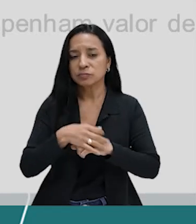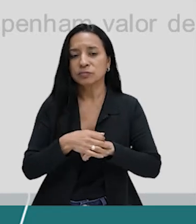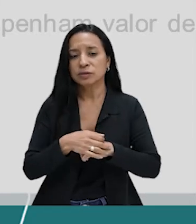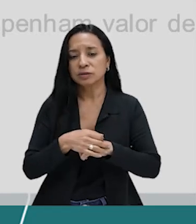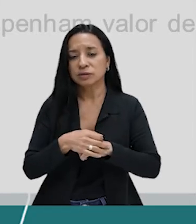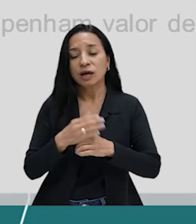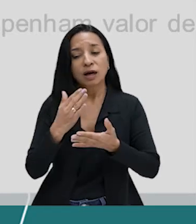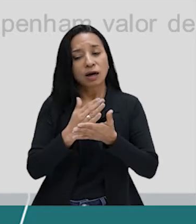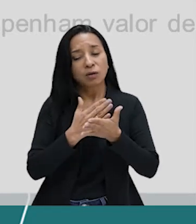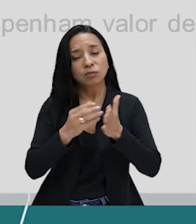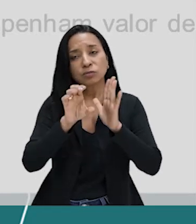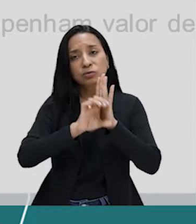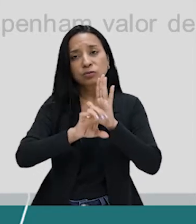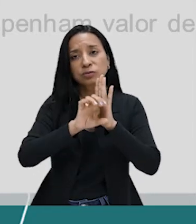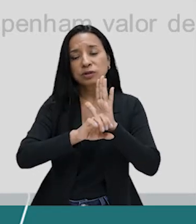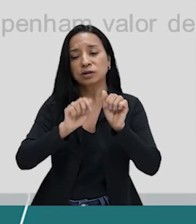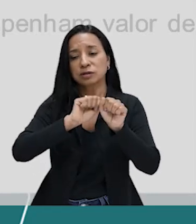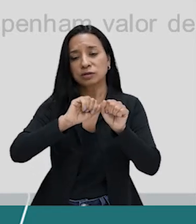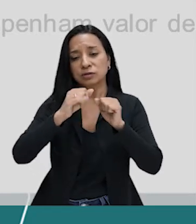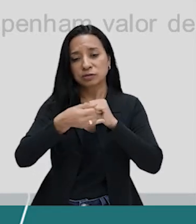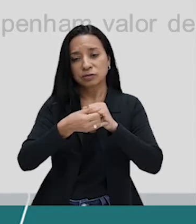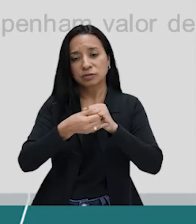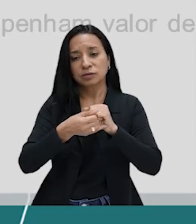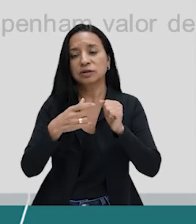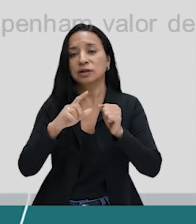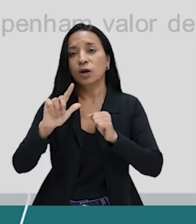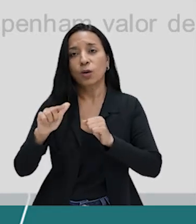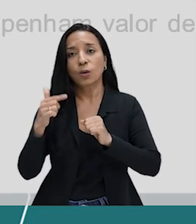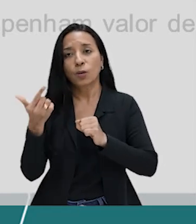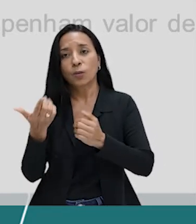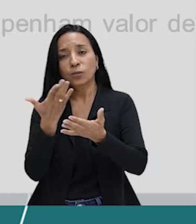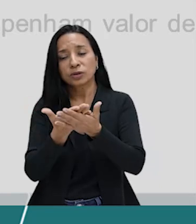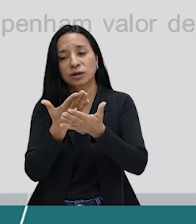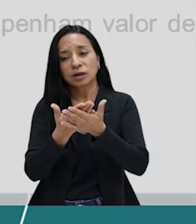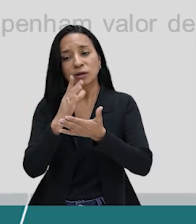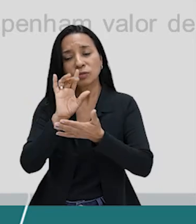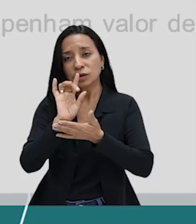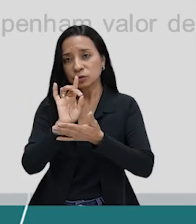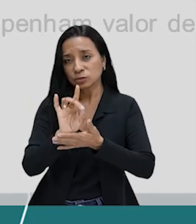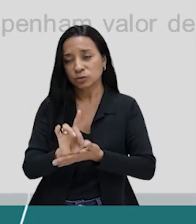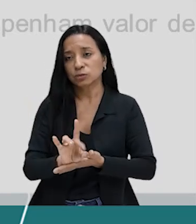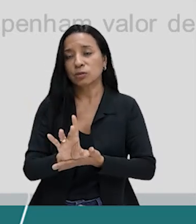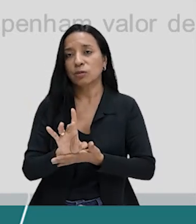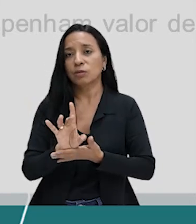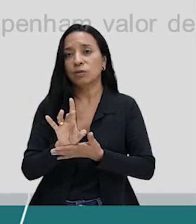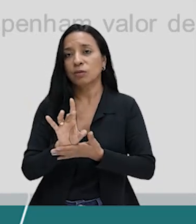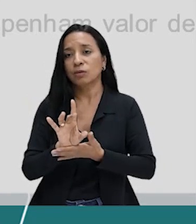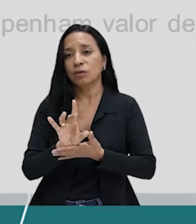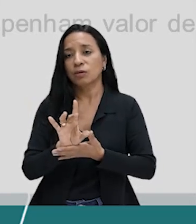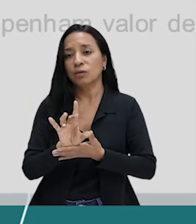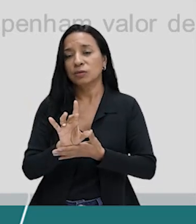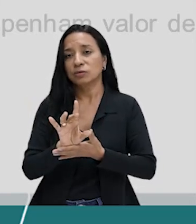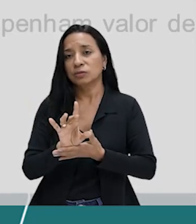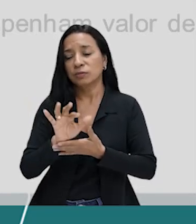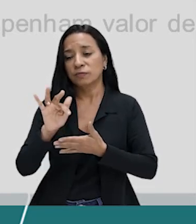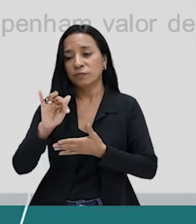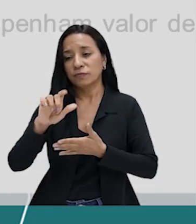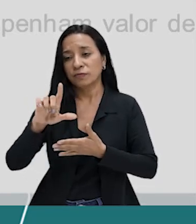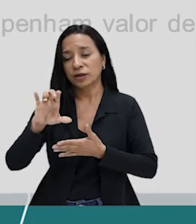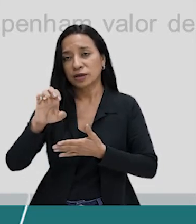algumas classificações, teremos ainda uma outra aula para tratarmos especificamente sobre as flexões